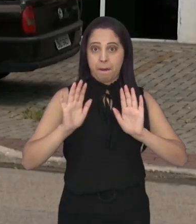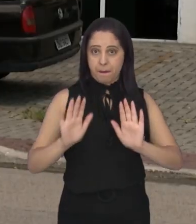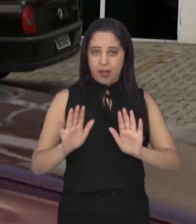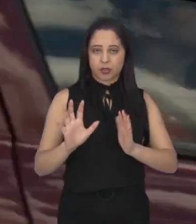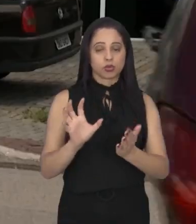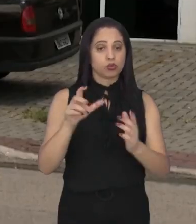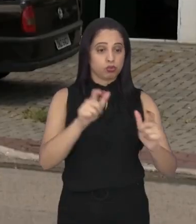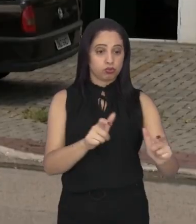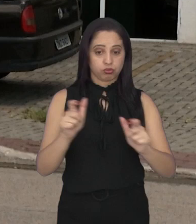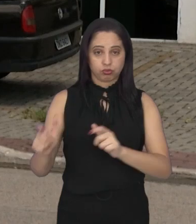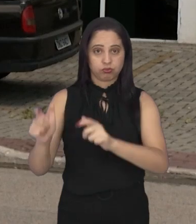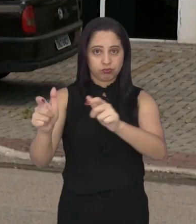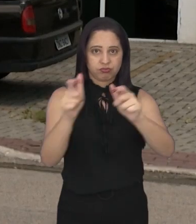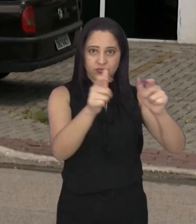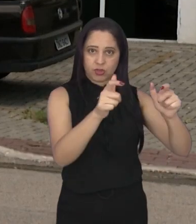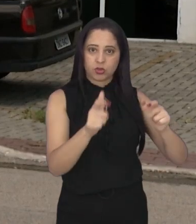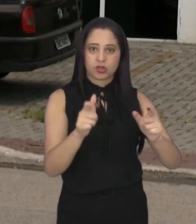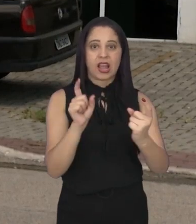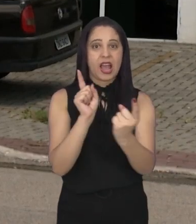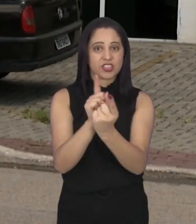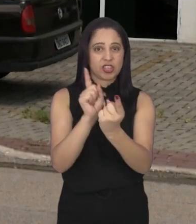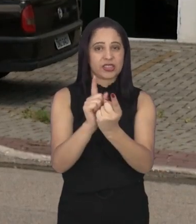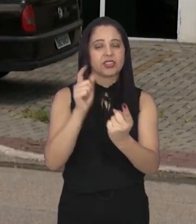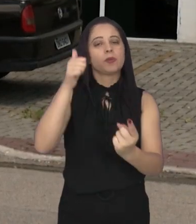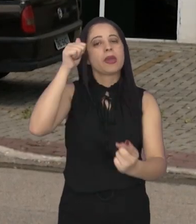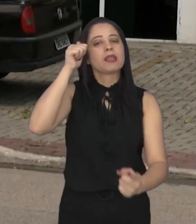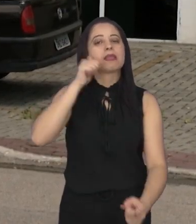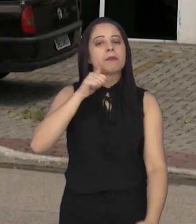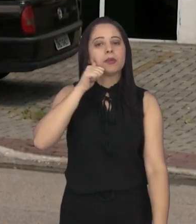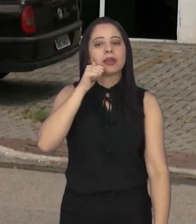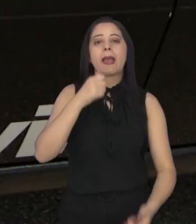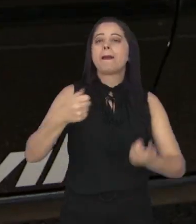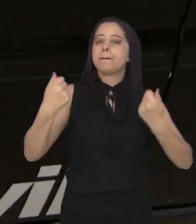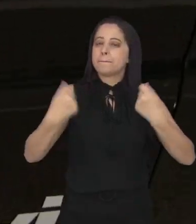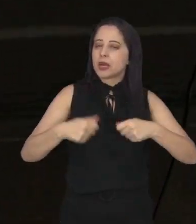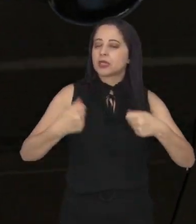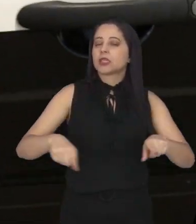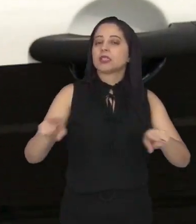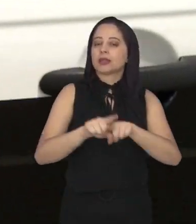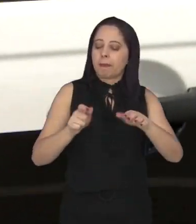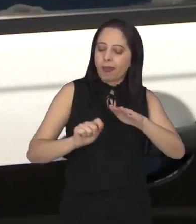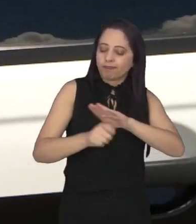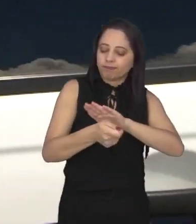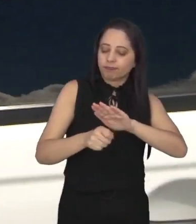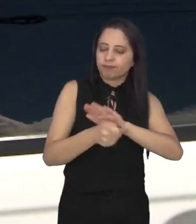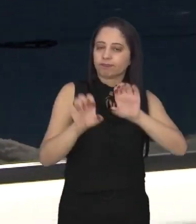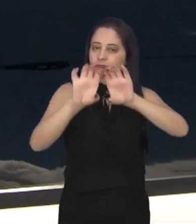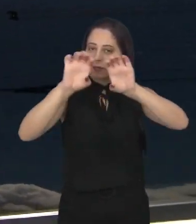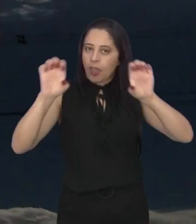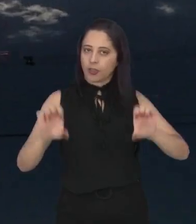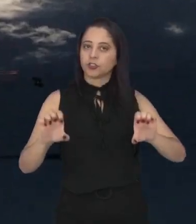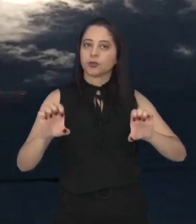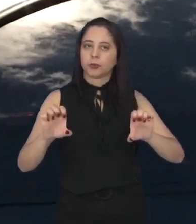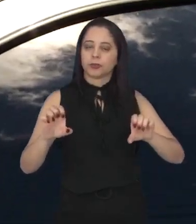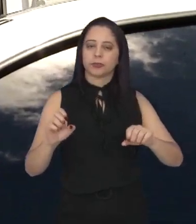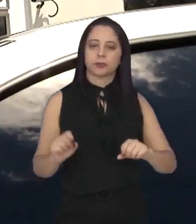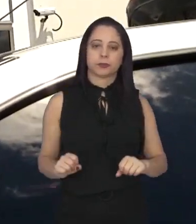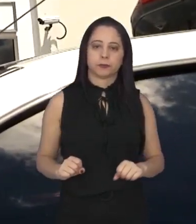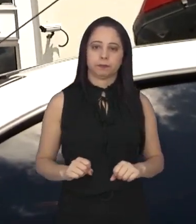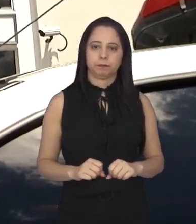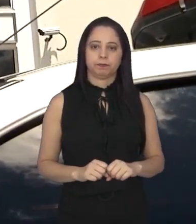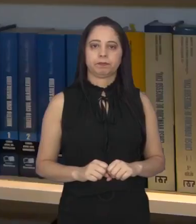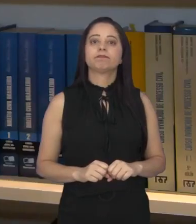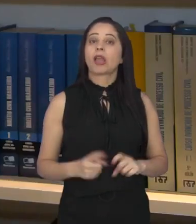é que os locais especializados em atendimento às mulheres vítimas de violência precisam também investir em infraestrutura e